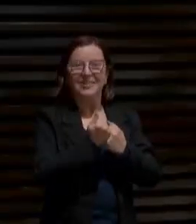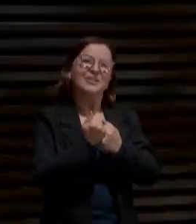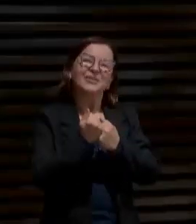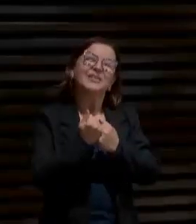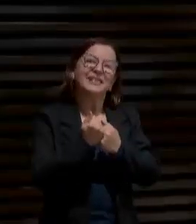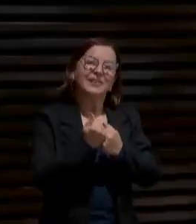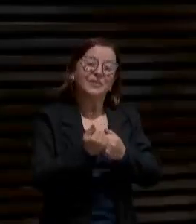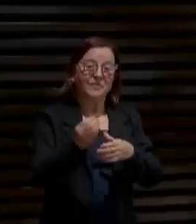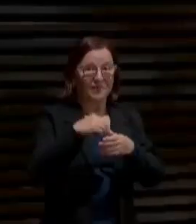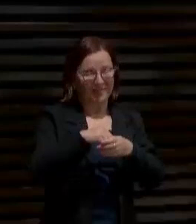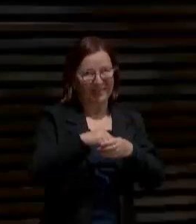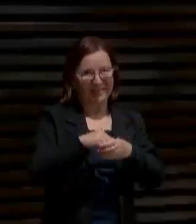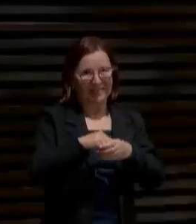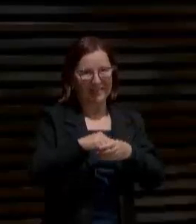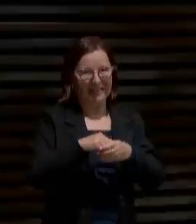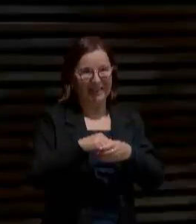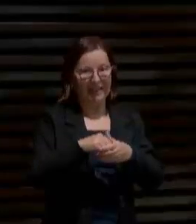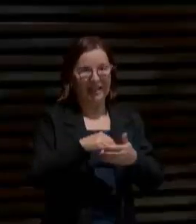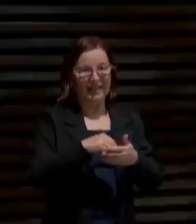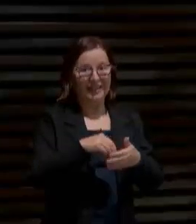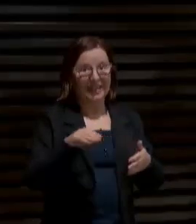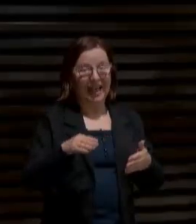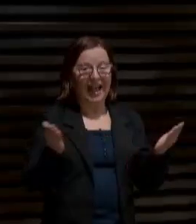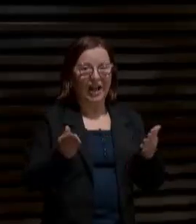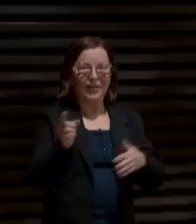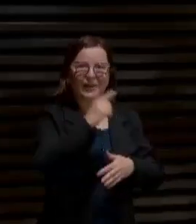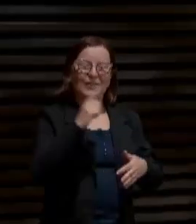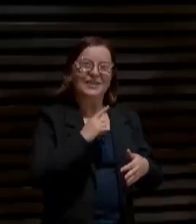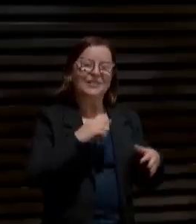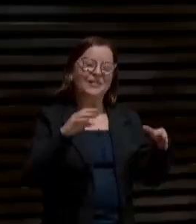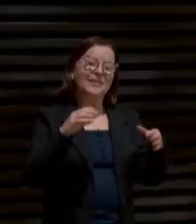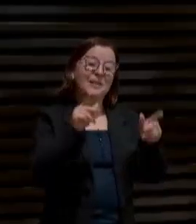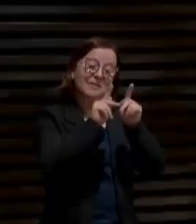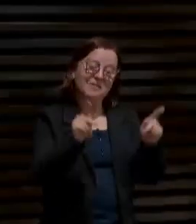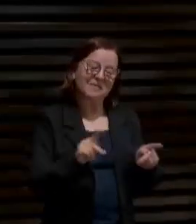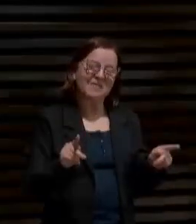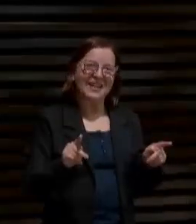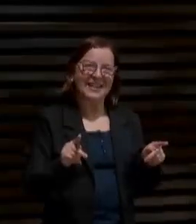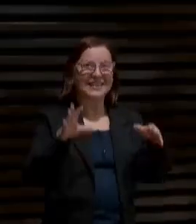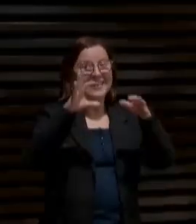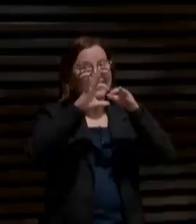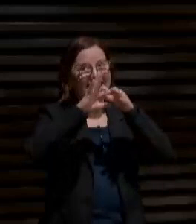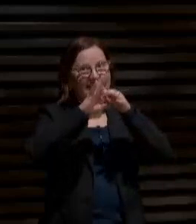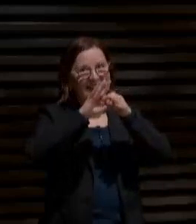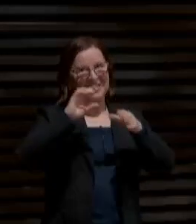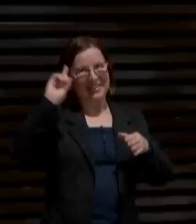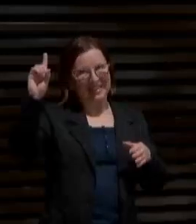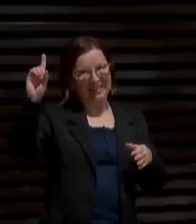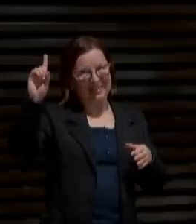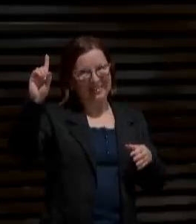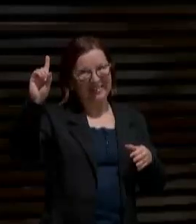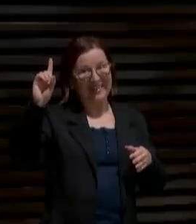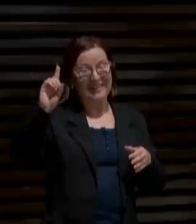assim nos levou a ter paz com Deus e paz de Deus o mundo oferece até uma uma certa